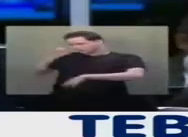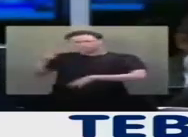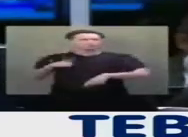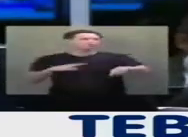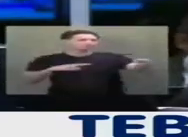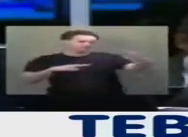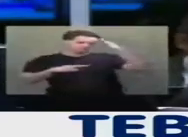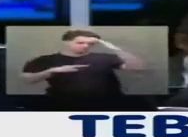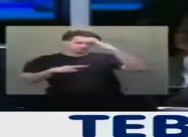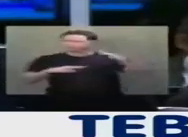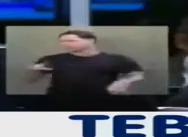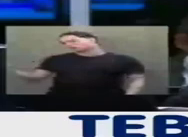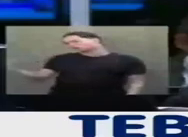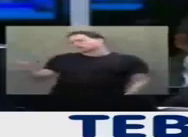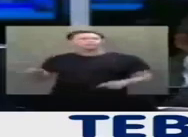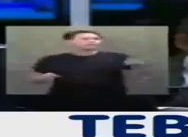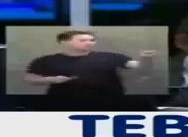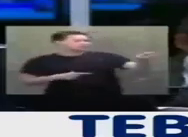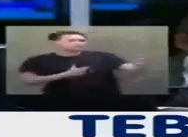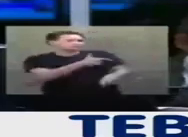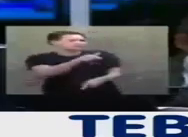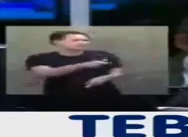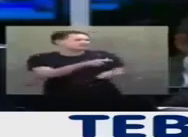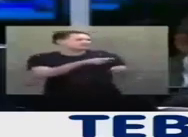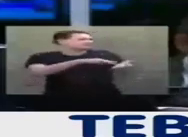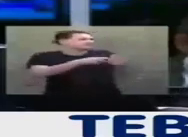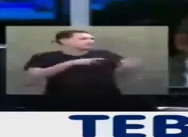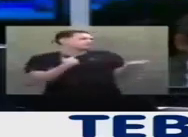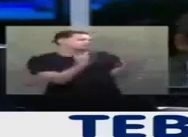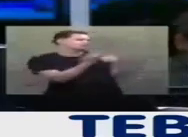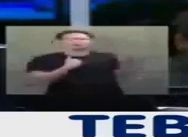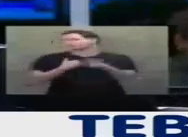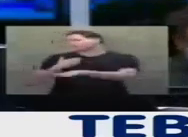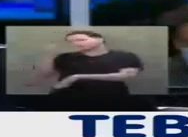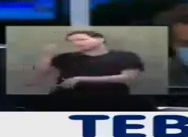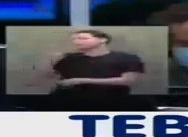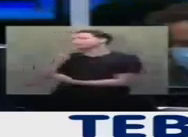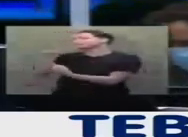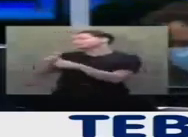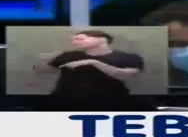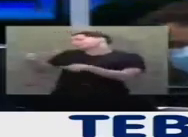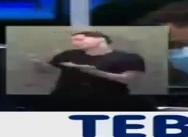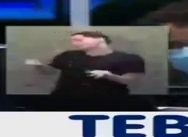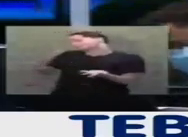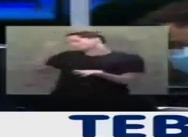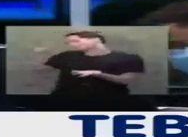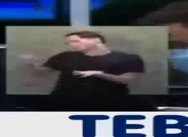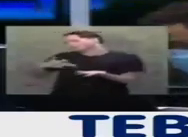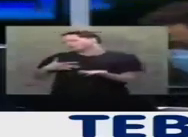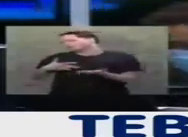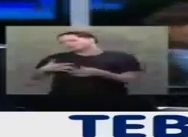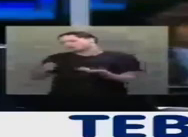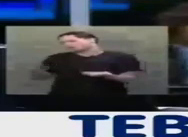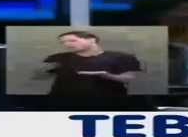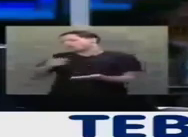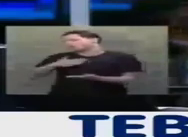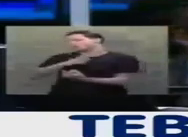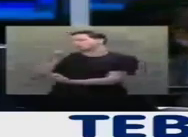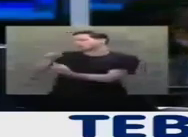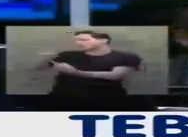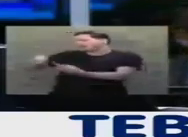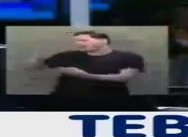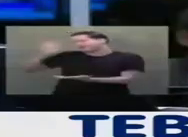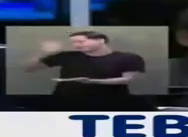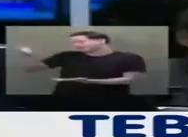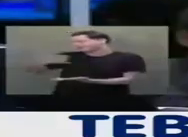sabe Vossa disso. Excelência, Vossa Excelência, Vossa Excelência, eu não sei qual a intenção de Vossa Excelência com essa polêmica toda. A minha intenção é